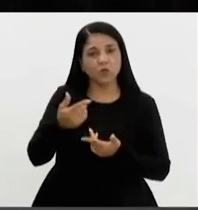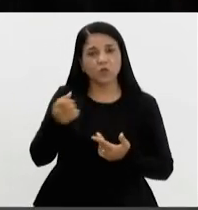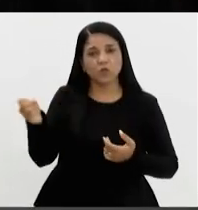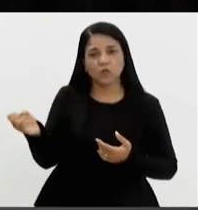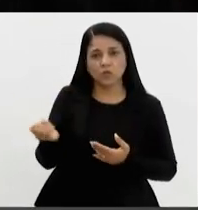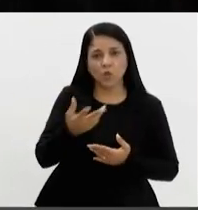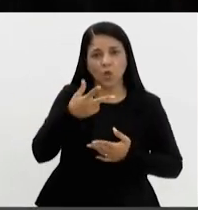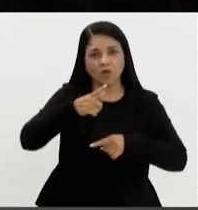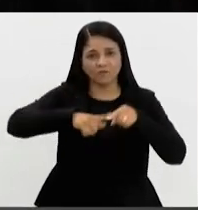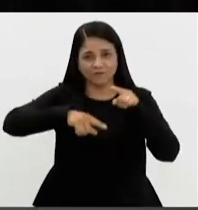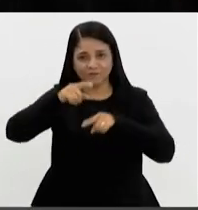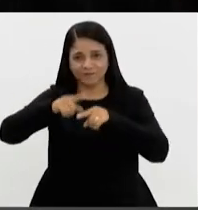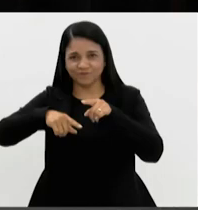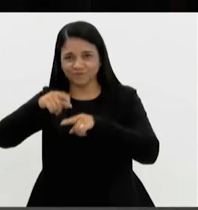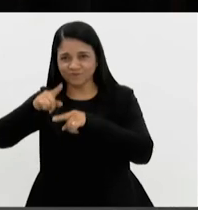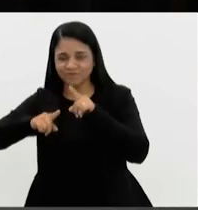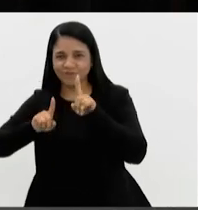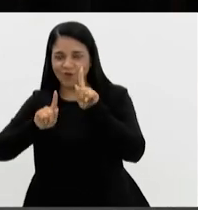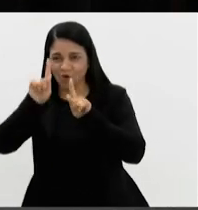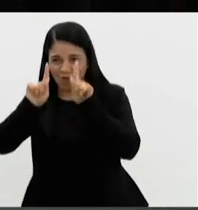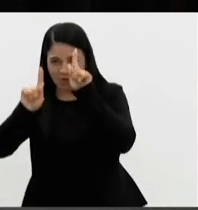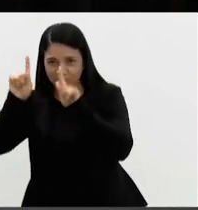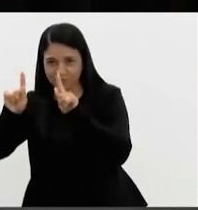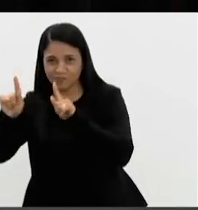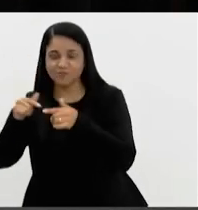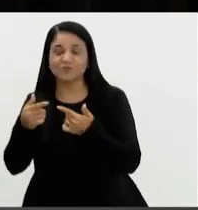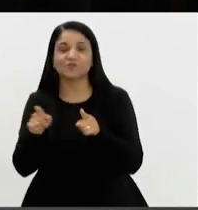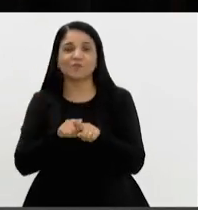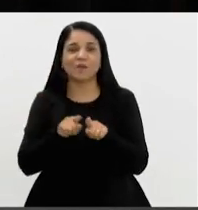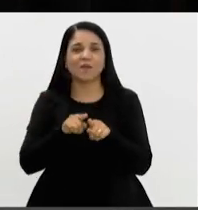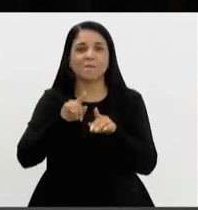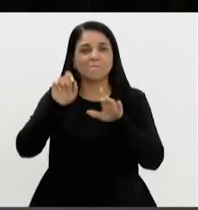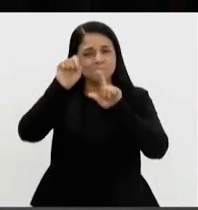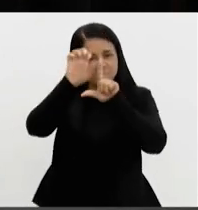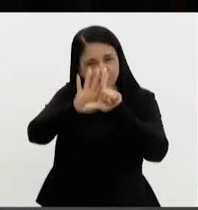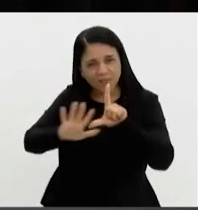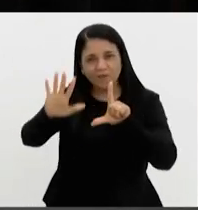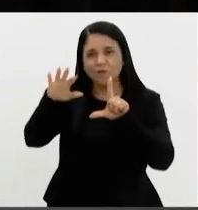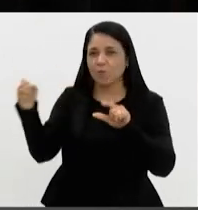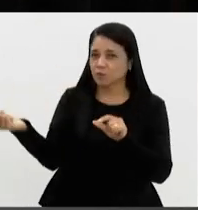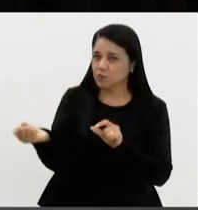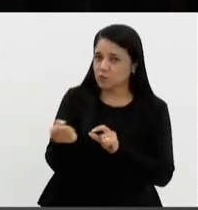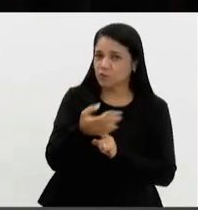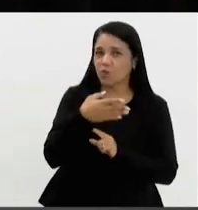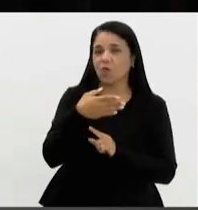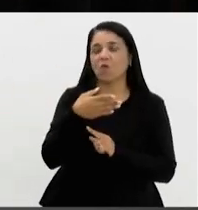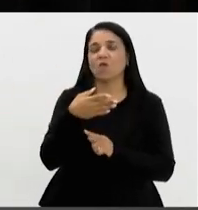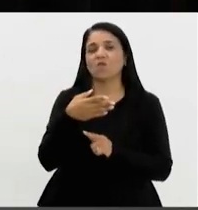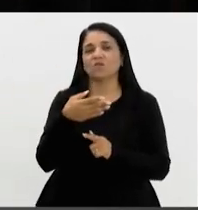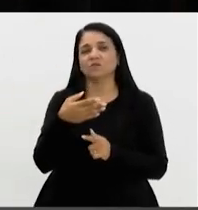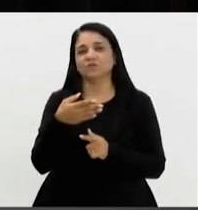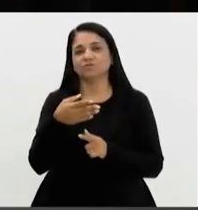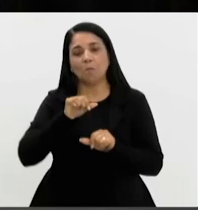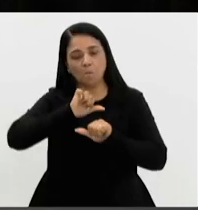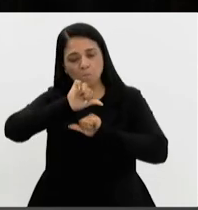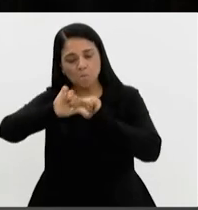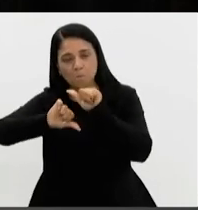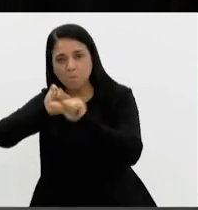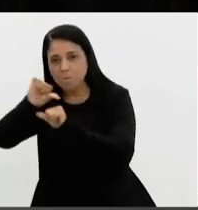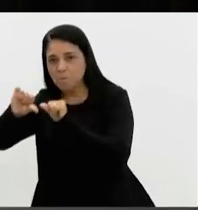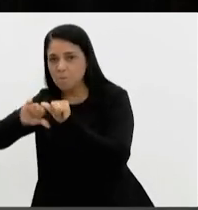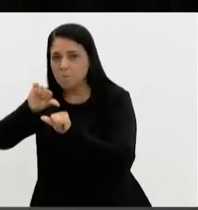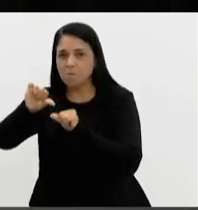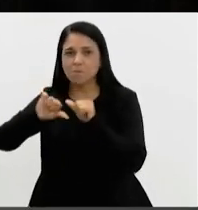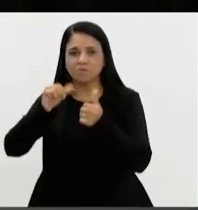novos algoritmos de novas plataformas que de alguma maneira ou de outra elas eh modificam Tod